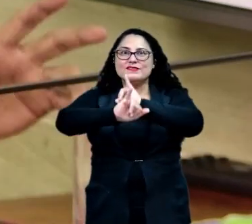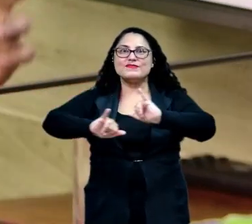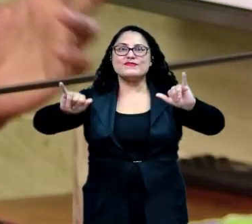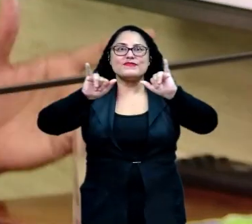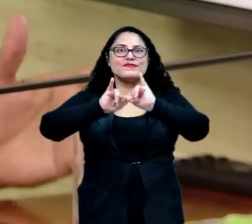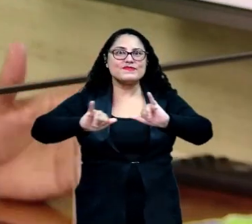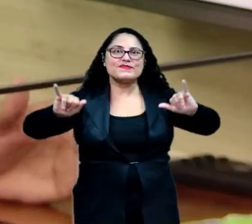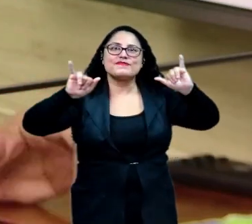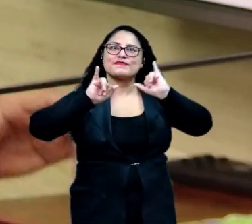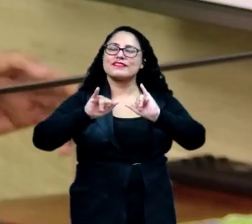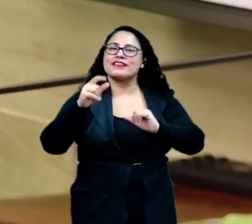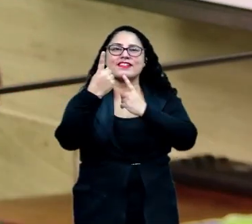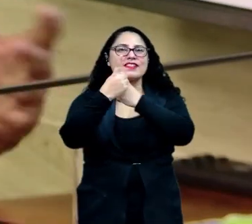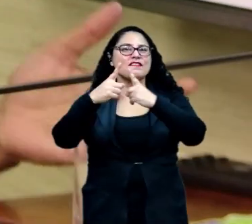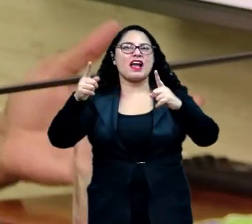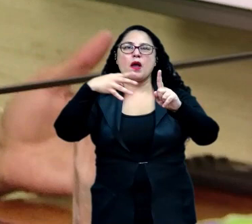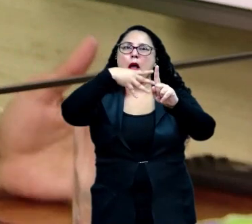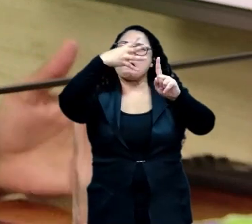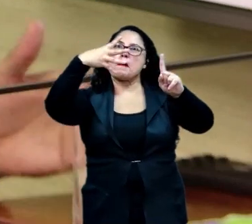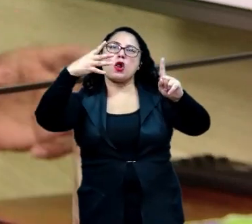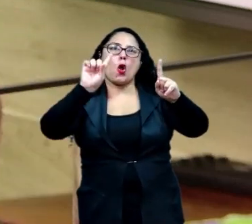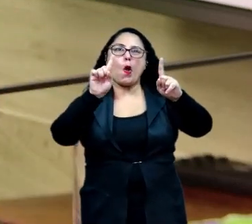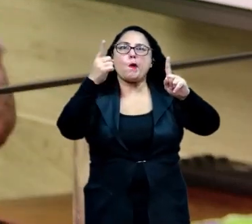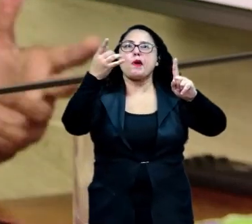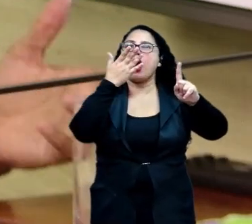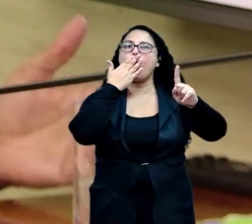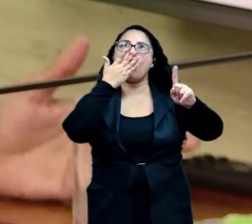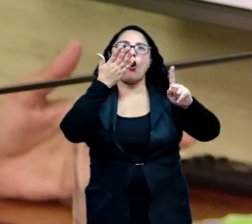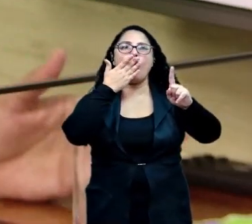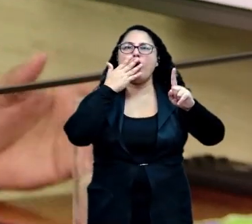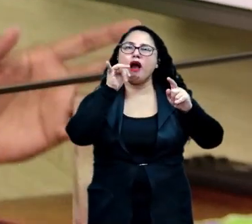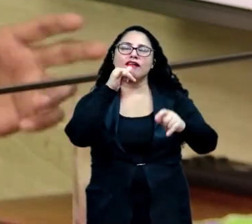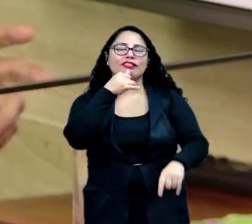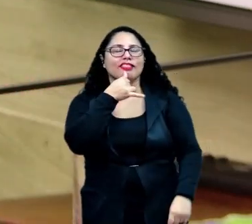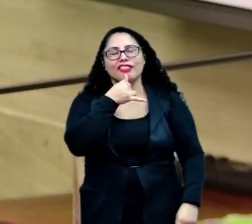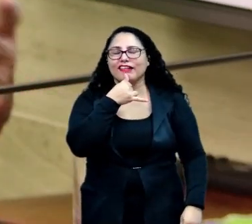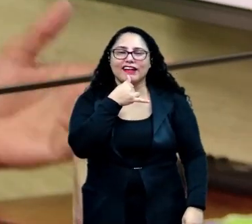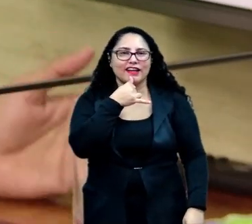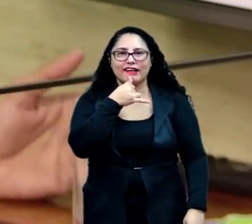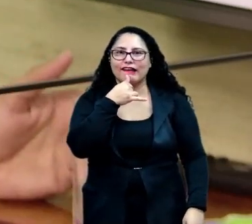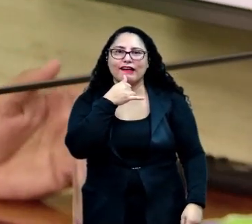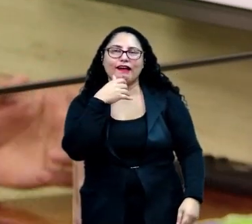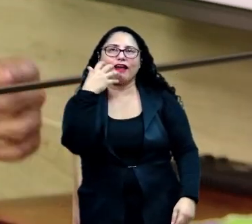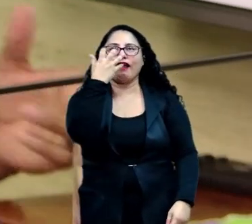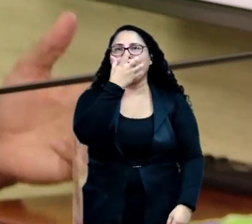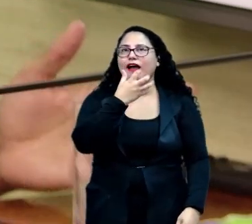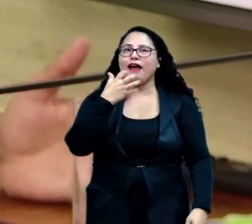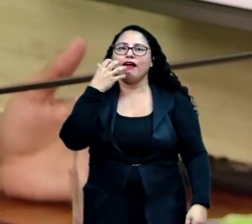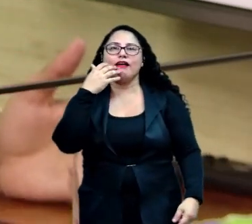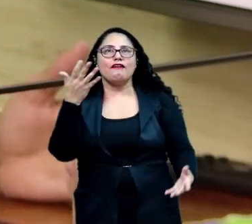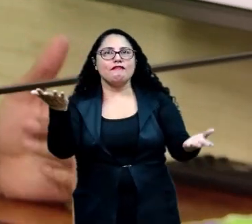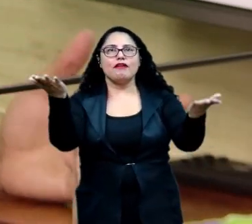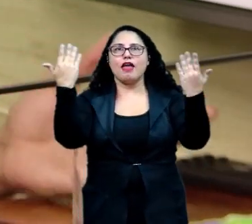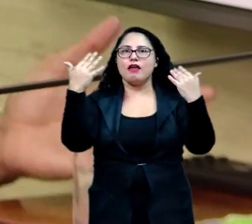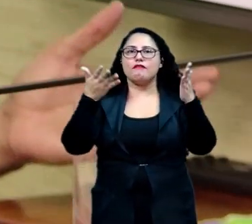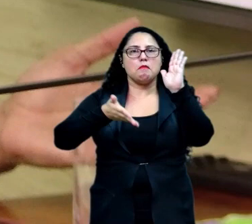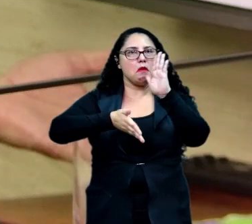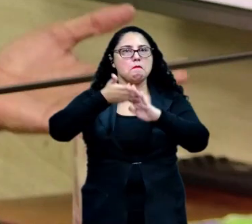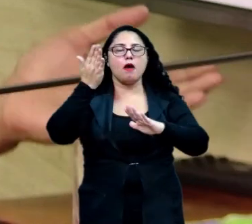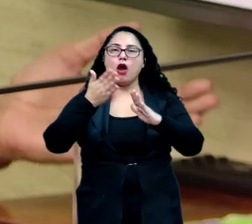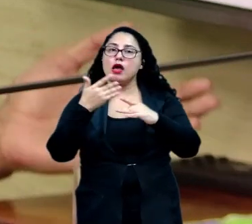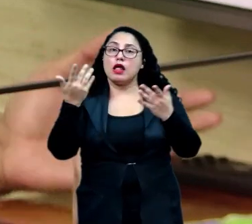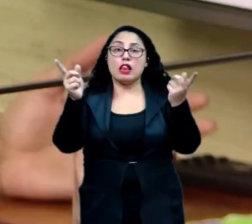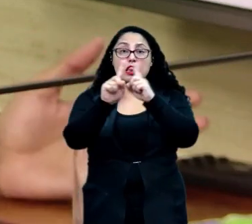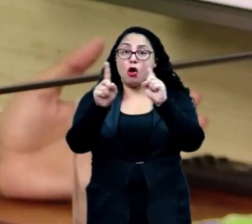vocês não vão com uma bandeira de cor única, triste, cantando o Vem, Vamos Embora. Não que o